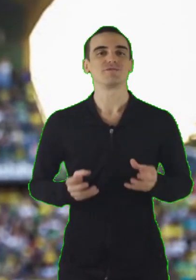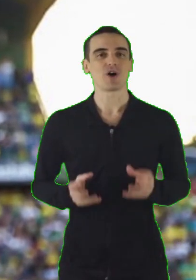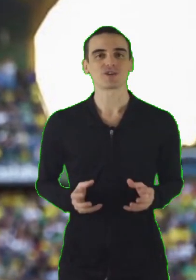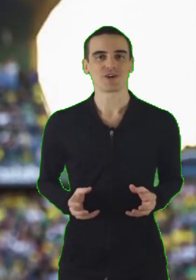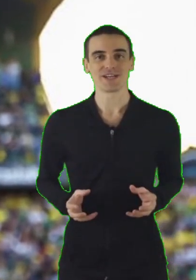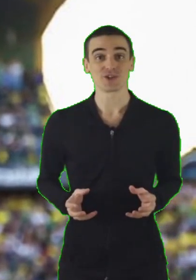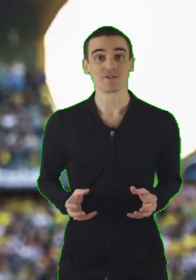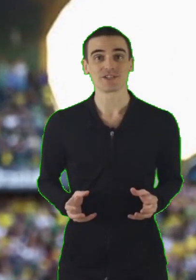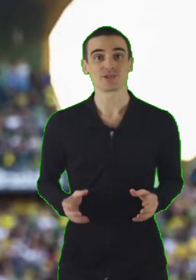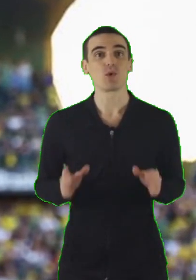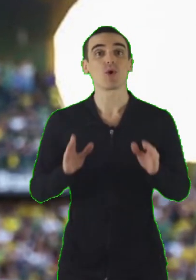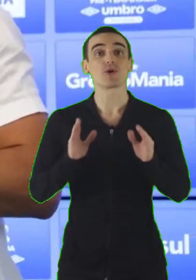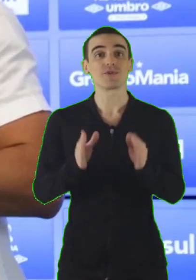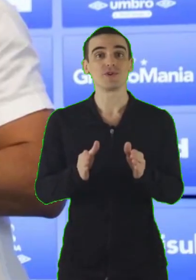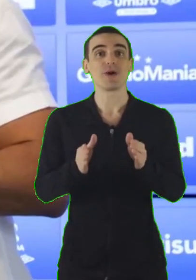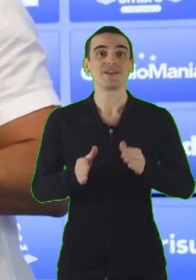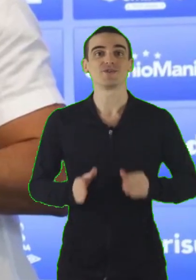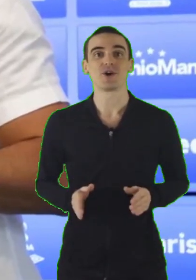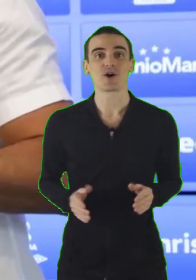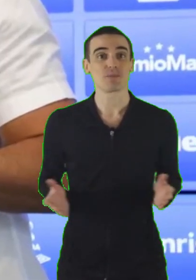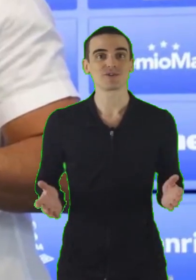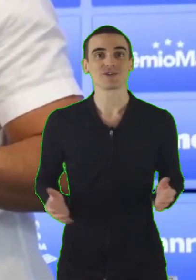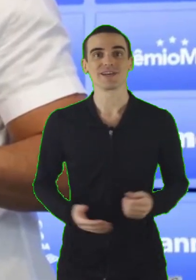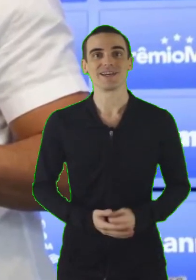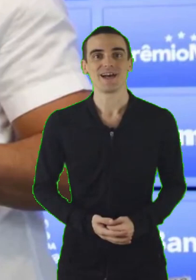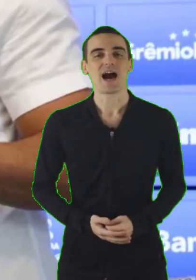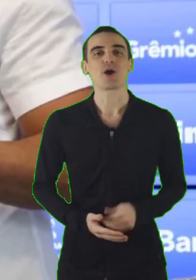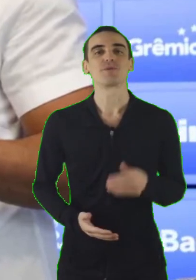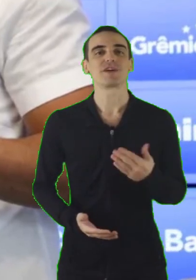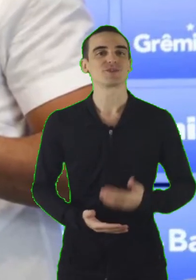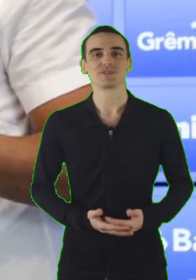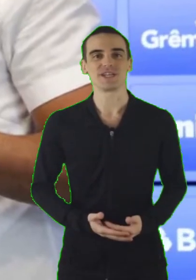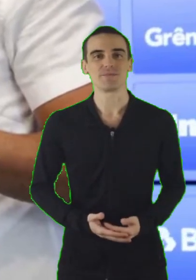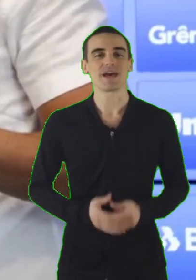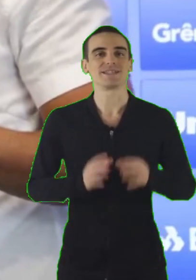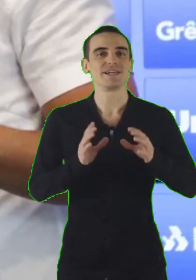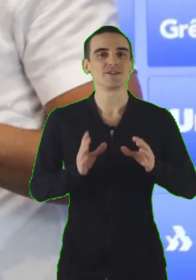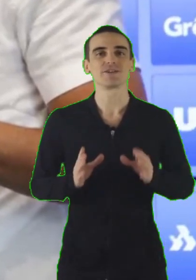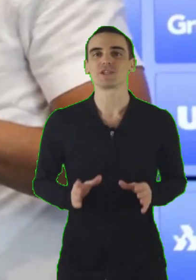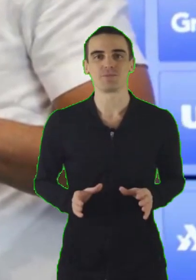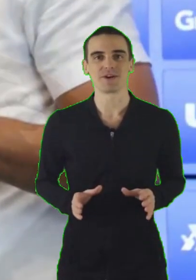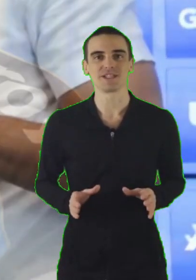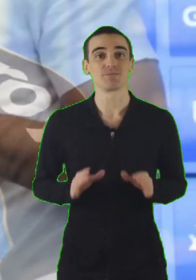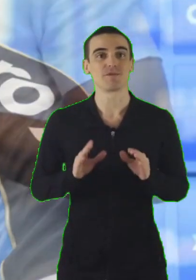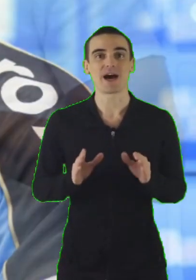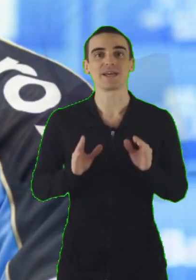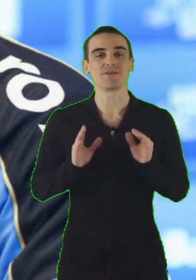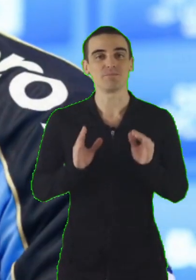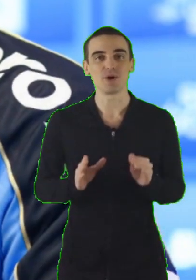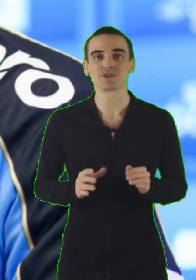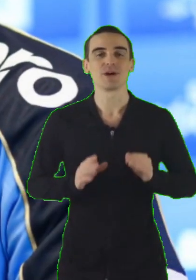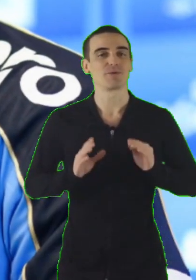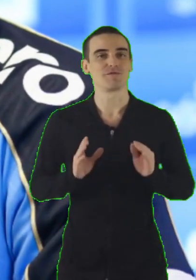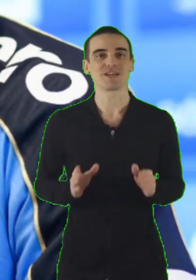Cruzeiro pelo jornalista foi divulgada pelo jornalista Diego torvis o jogador de 29 anos foi revelado pela Raposa e acumula duas